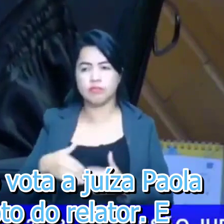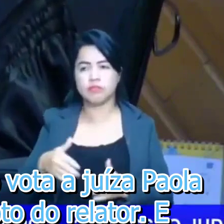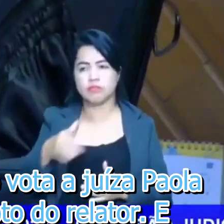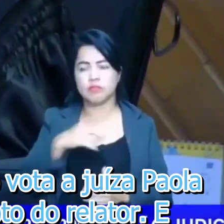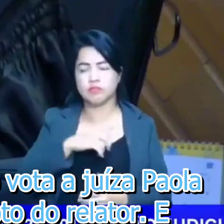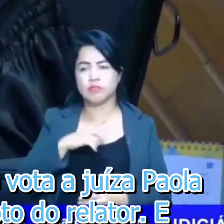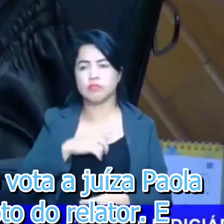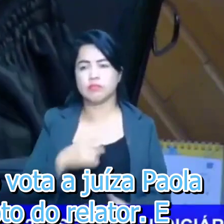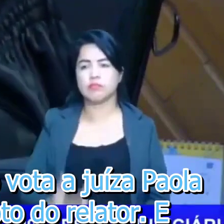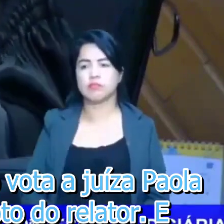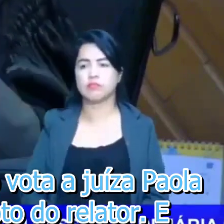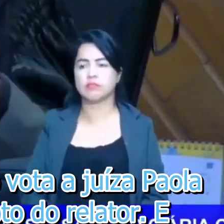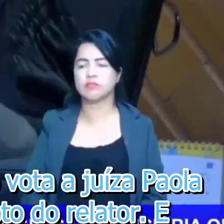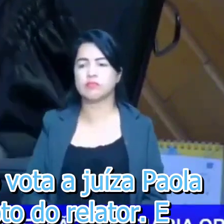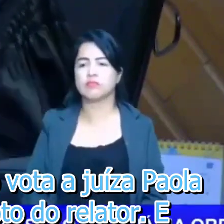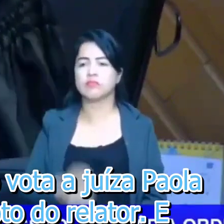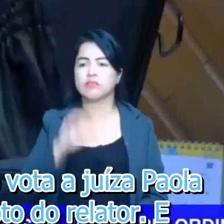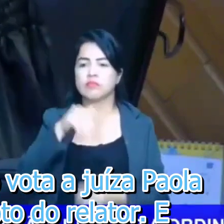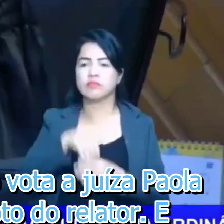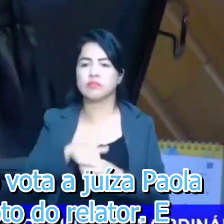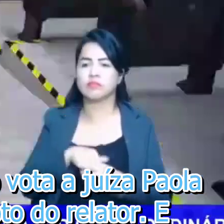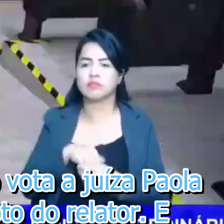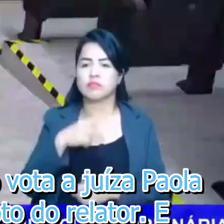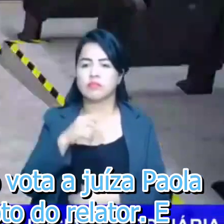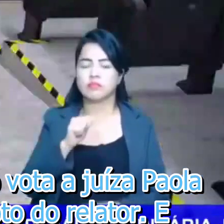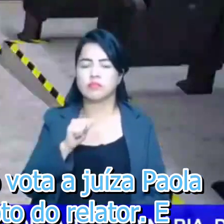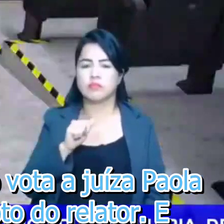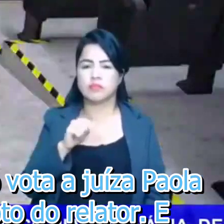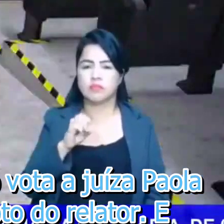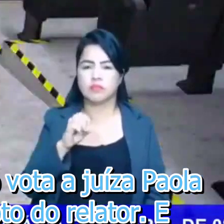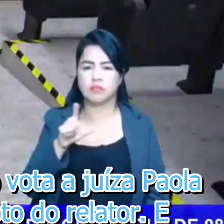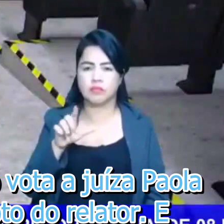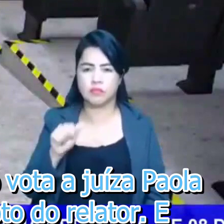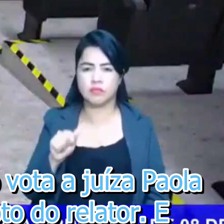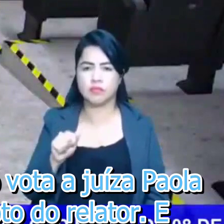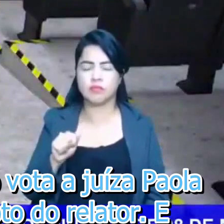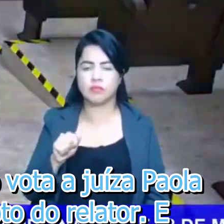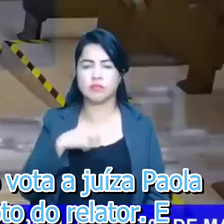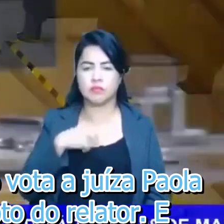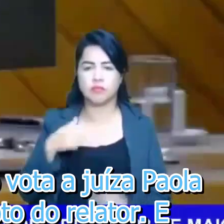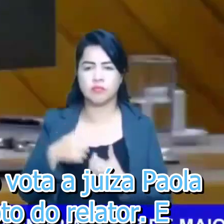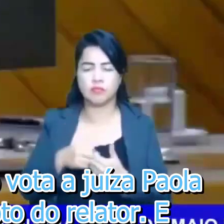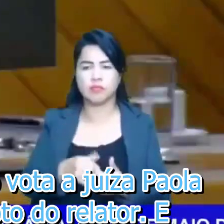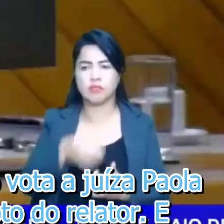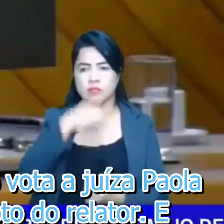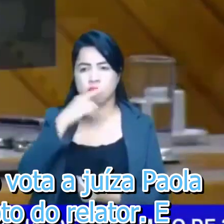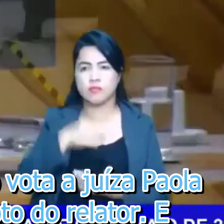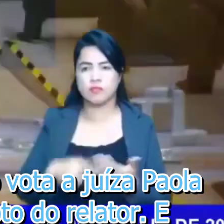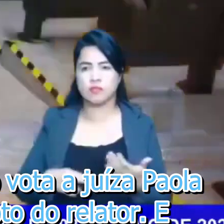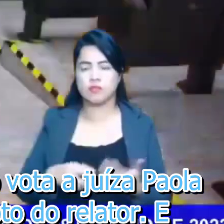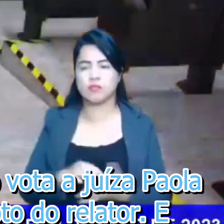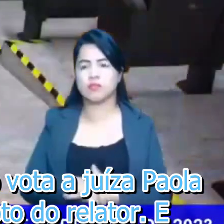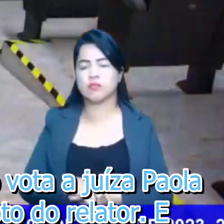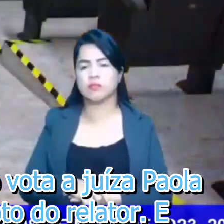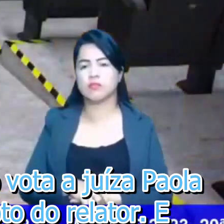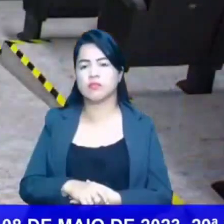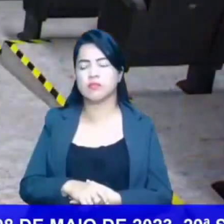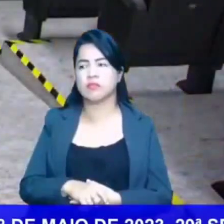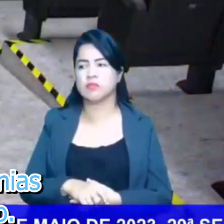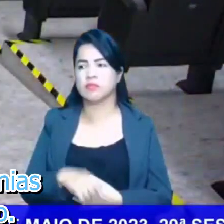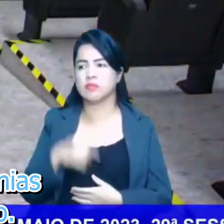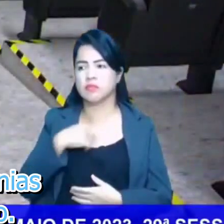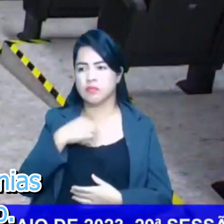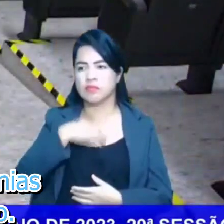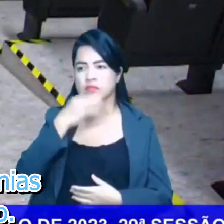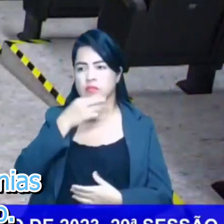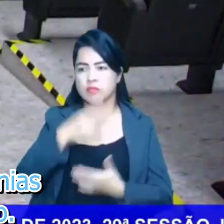íntegra o eminente relator. Como vota a juíza Paula Santos? Senhor presidente, eu vou acompanhar também o voto do relator. Imagem direcionada à doutora Eu também Paola.